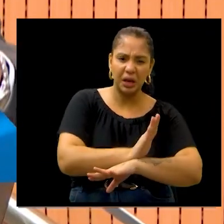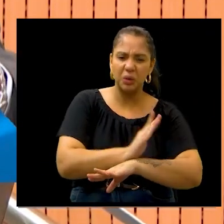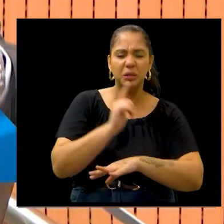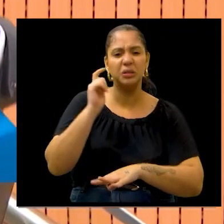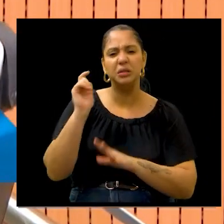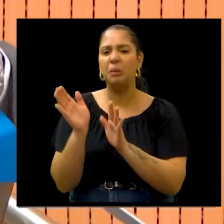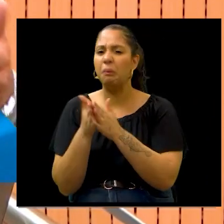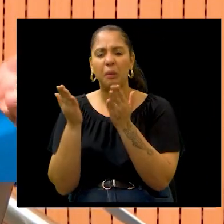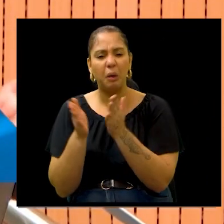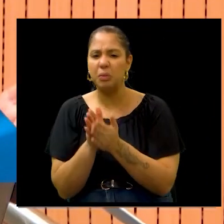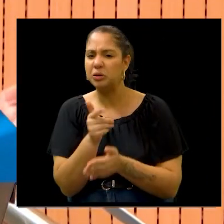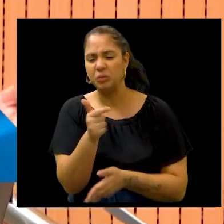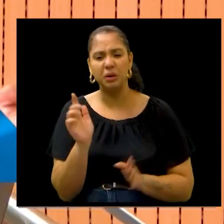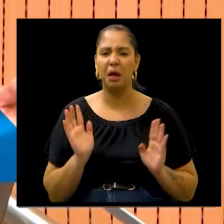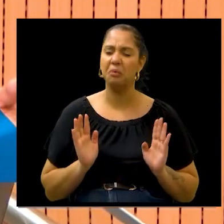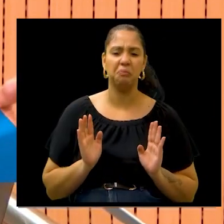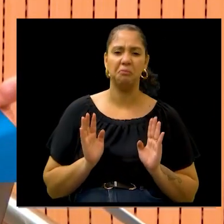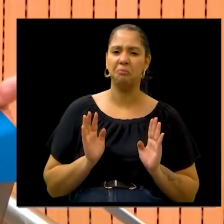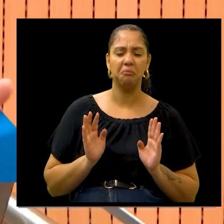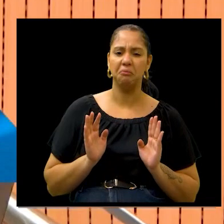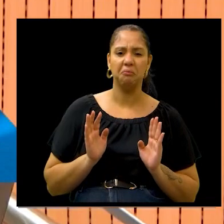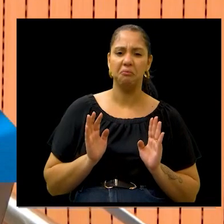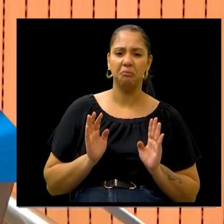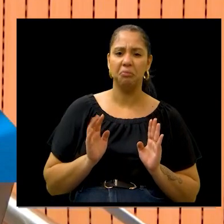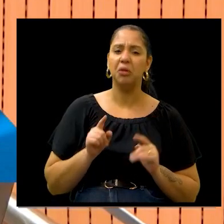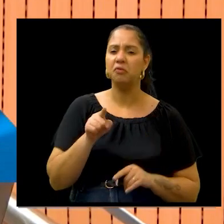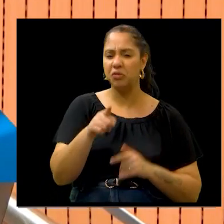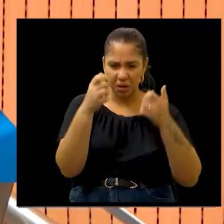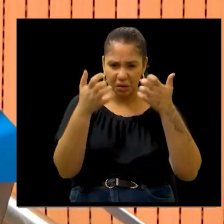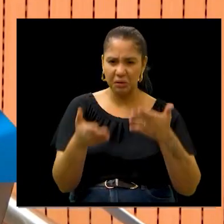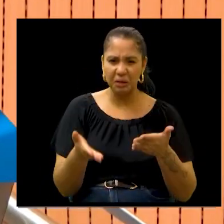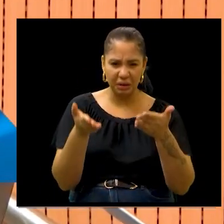ao combate contra negros e pobres.